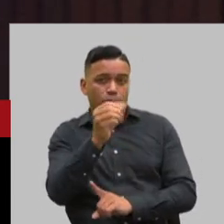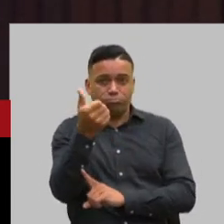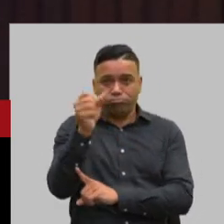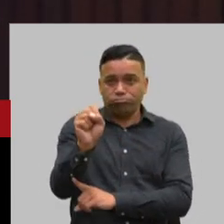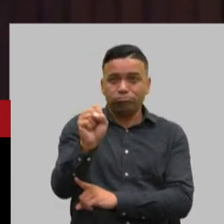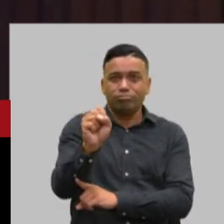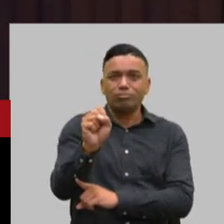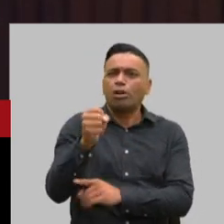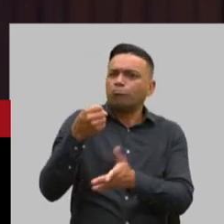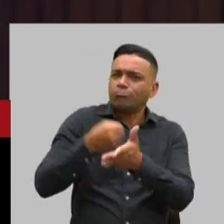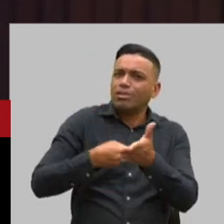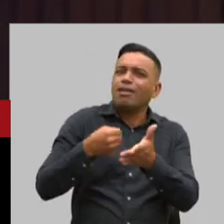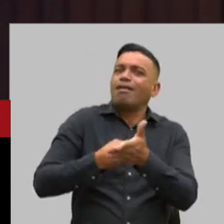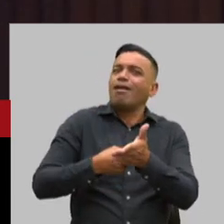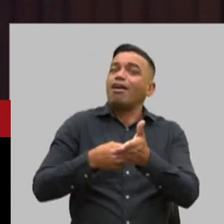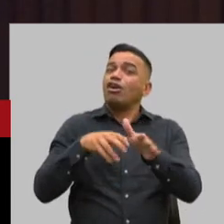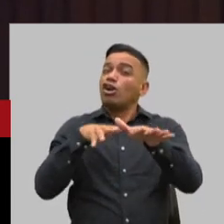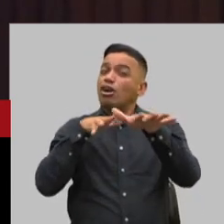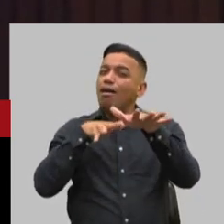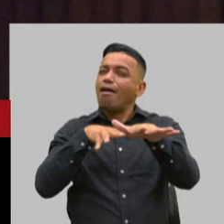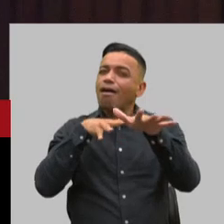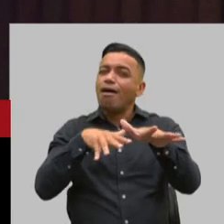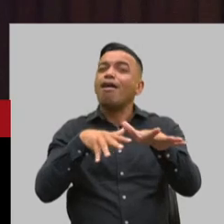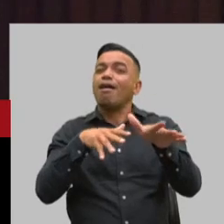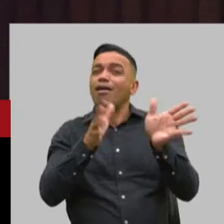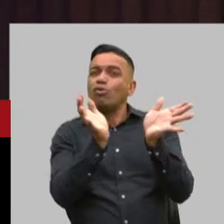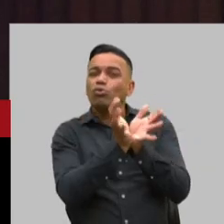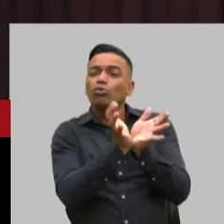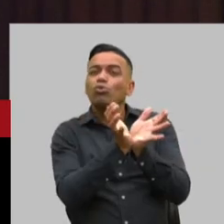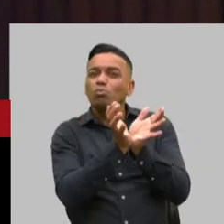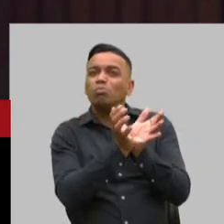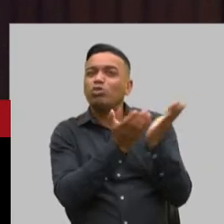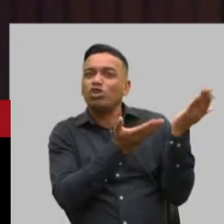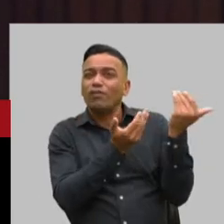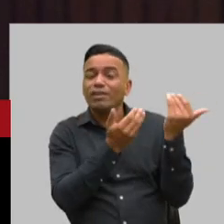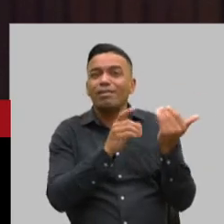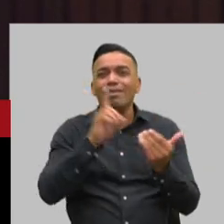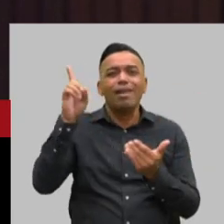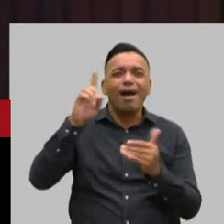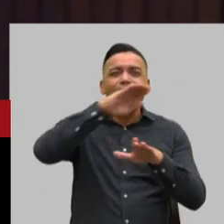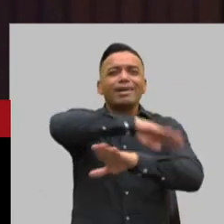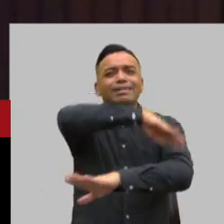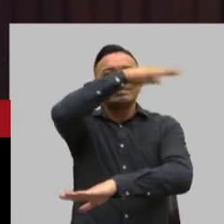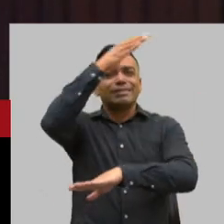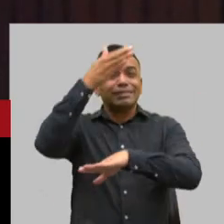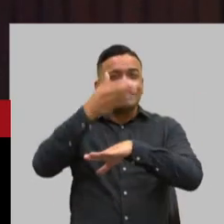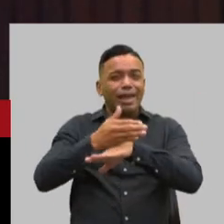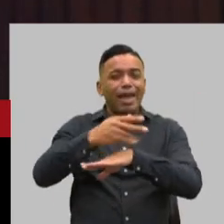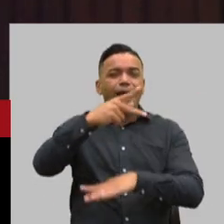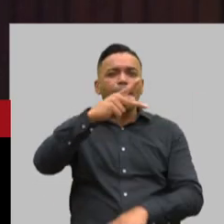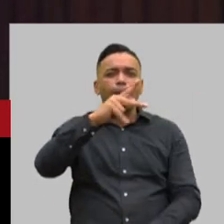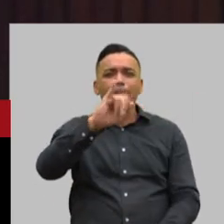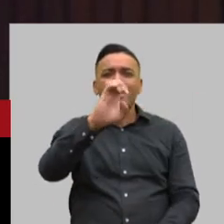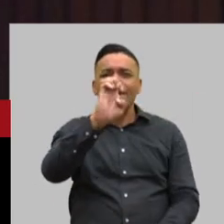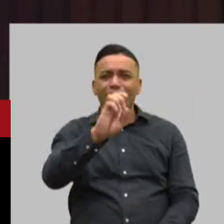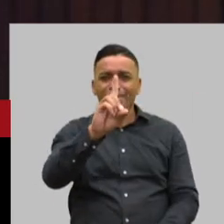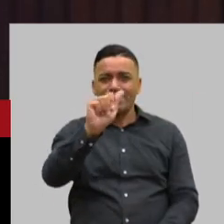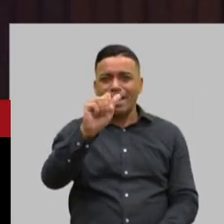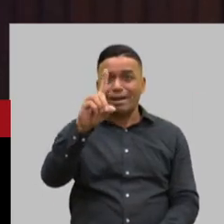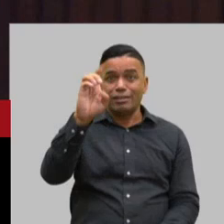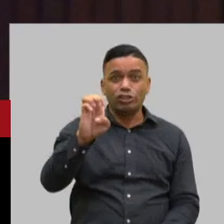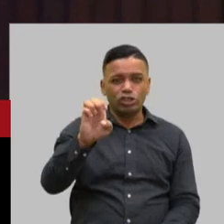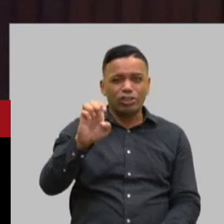da peregrinação da juventude no Santuário da Serra da Piedade, que o Wendel também se recorda bem, né,